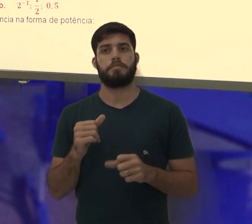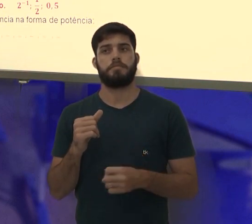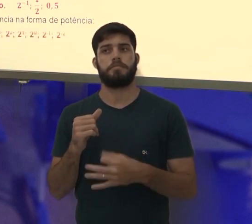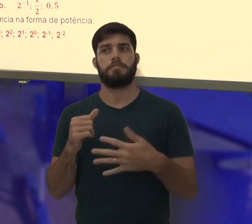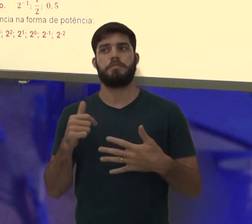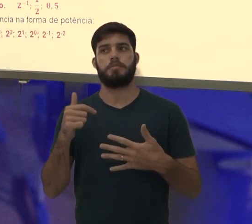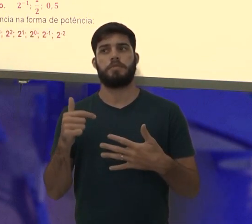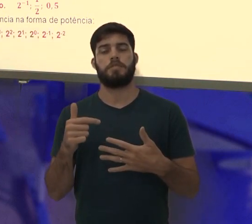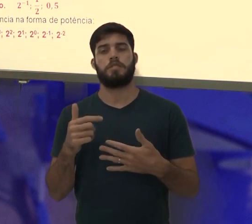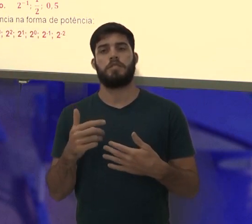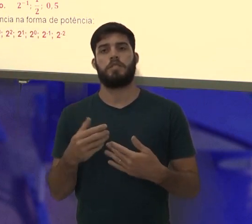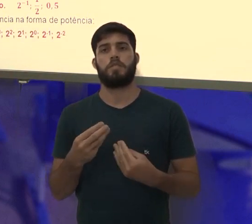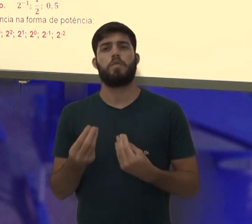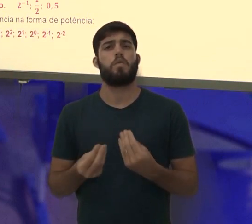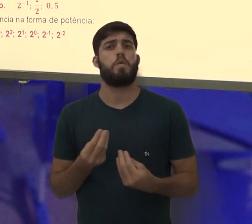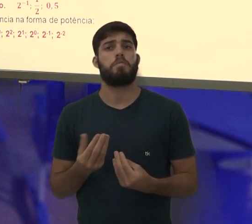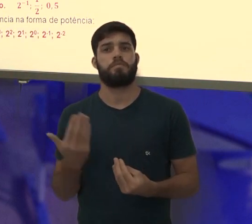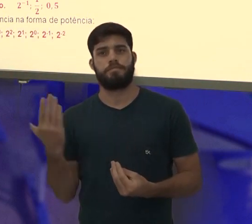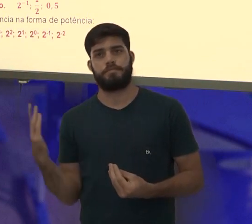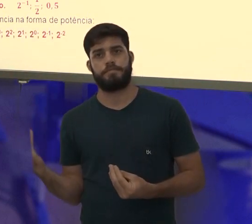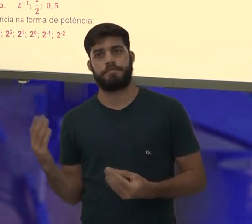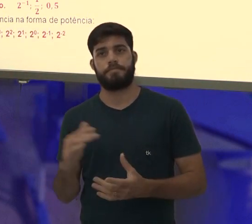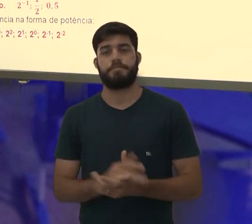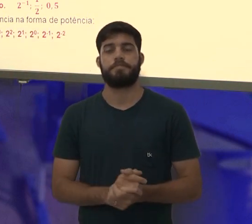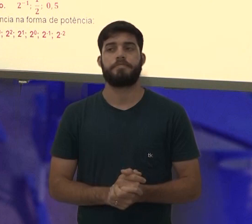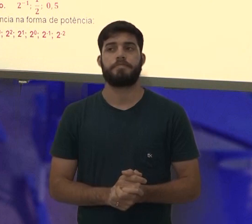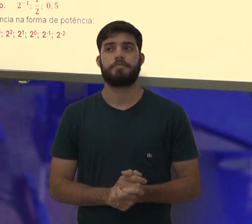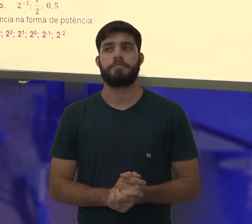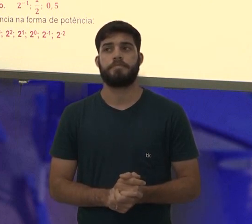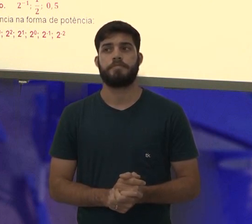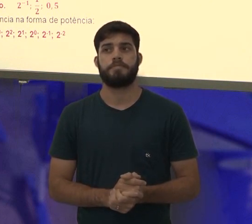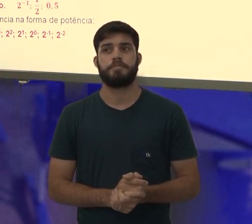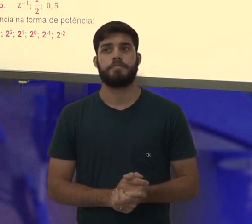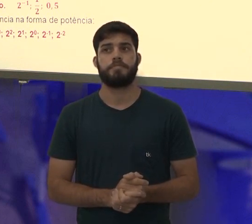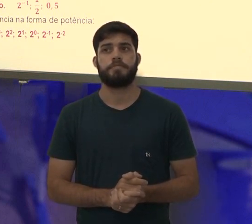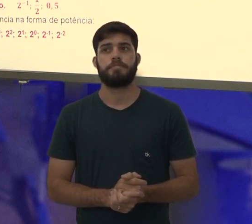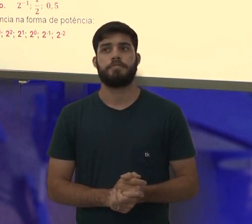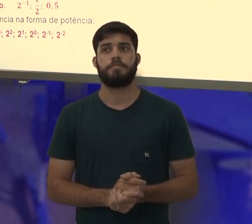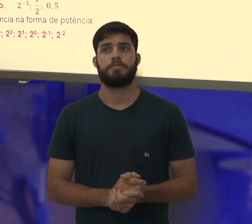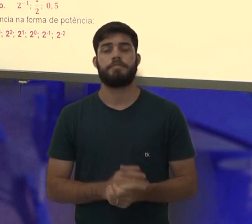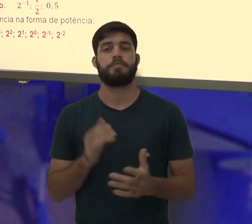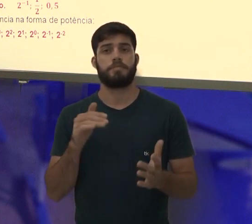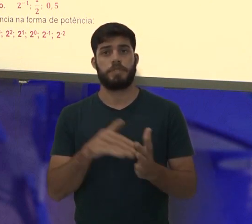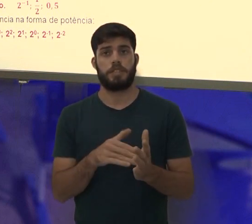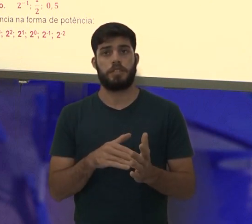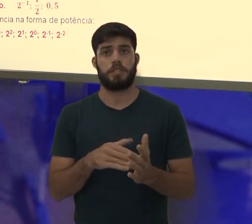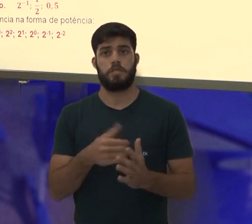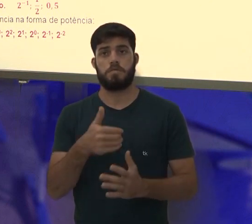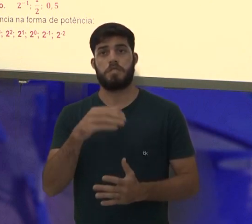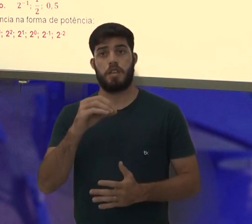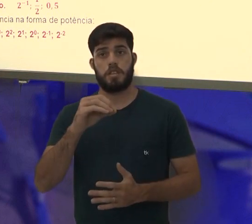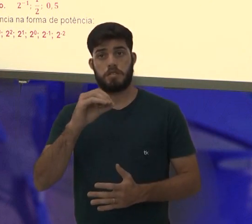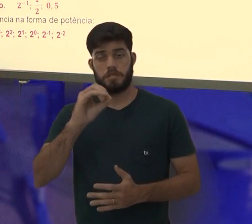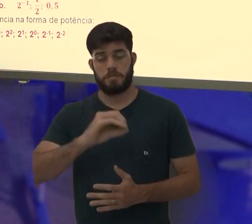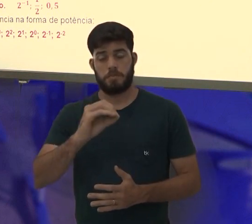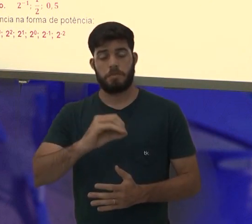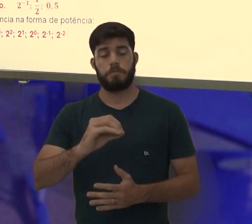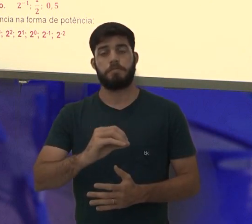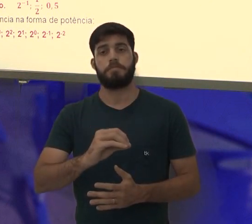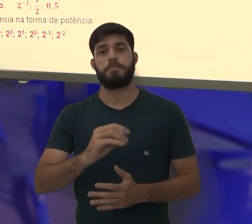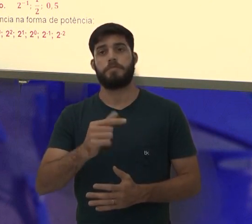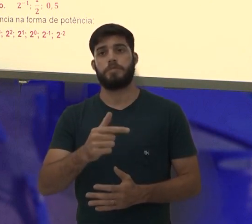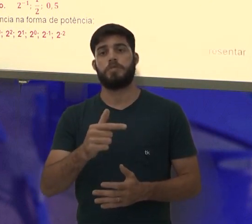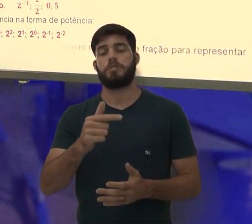potência. Fica desse formato aqui, ó. 2 a sétima, 2 a sexta, 2 a quinta, até o décimo termo, que é 2 elevado a